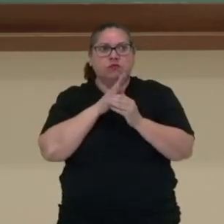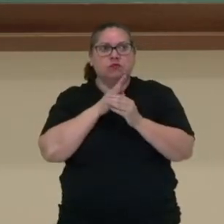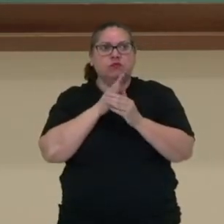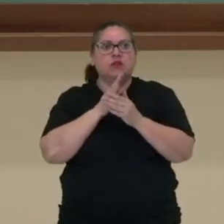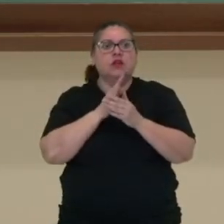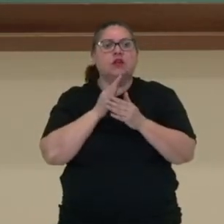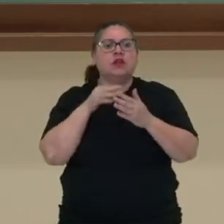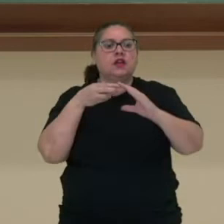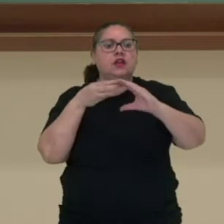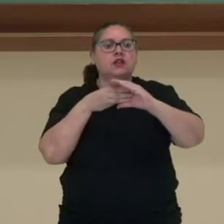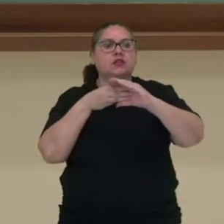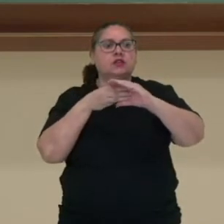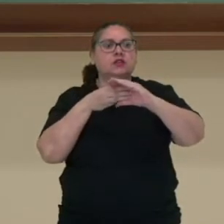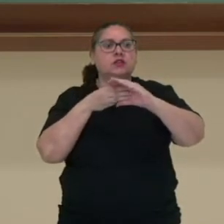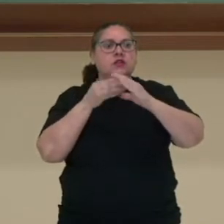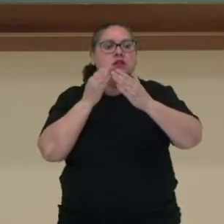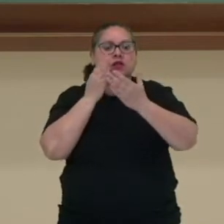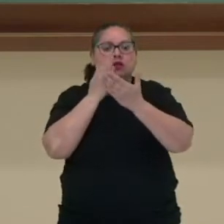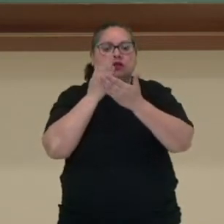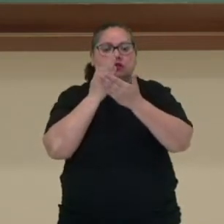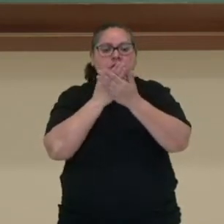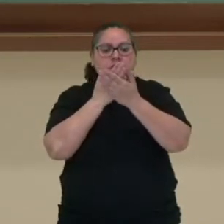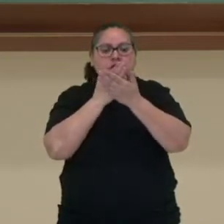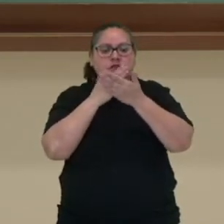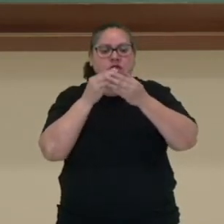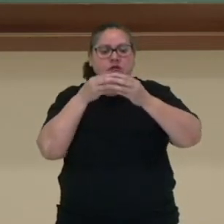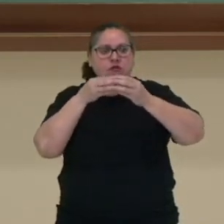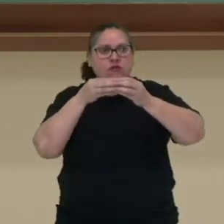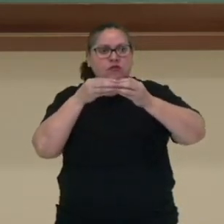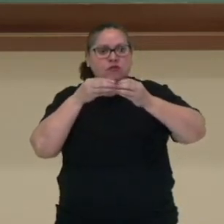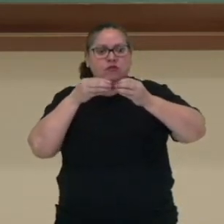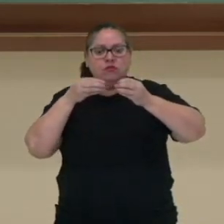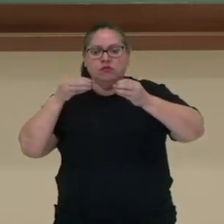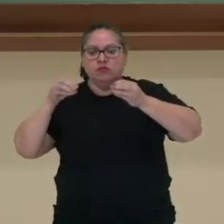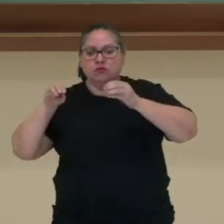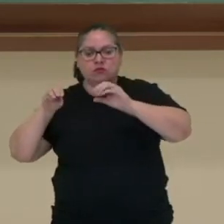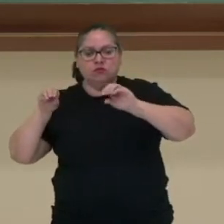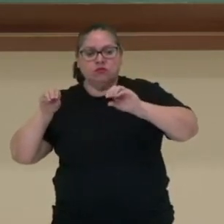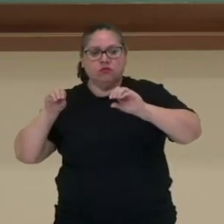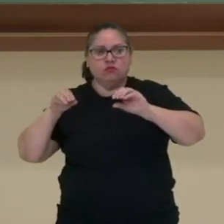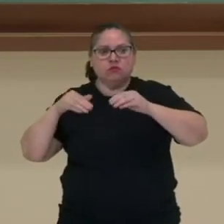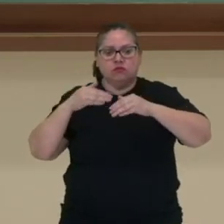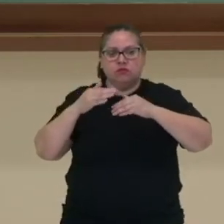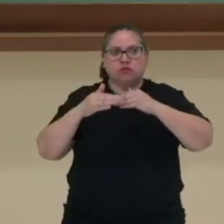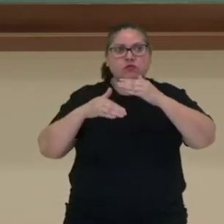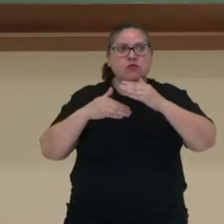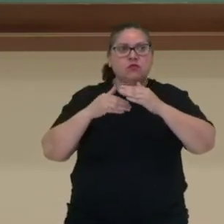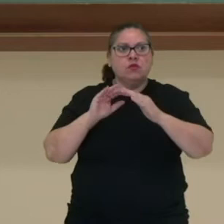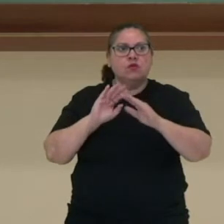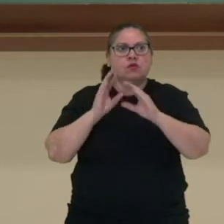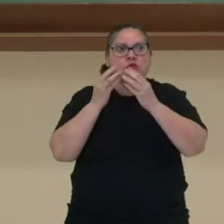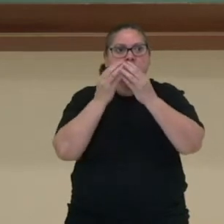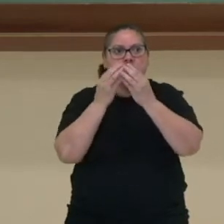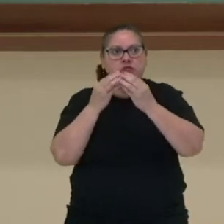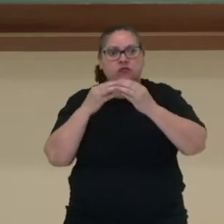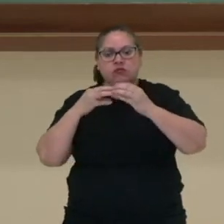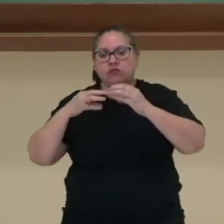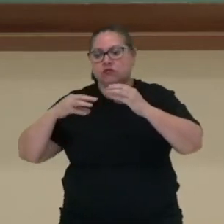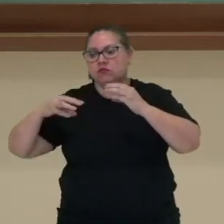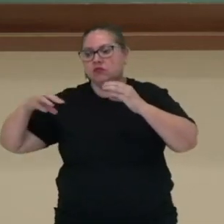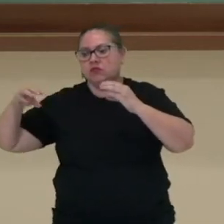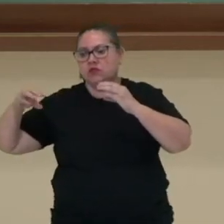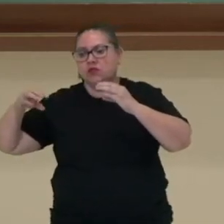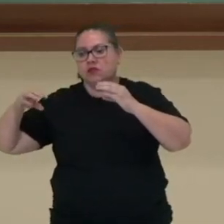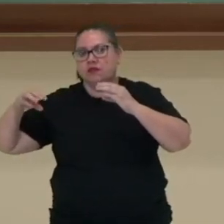quê? A célula vai se multiplicar, meiose e mitose, os processos. Quando ela se multiplica, ela